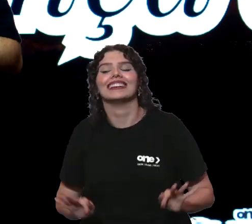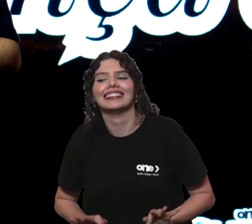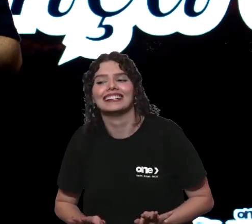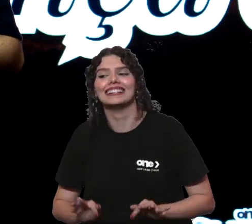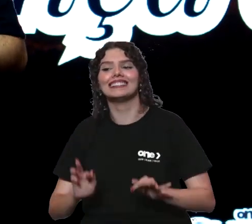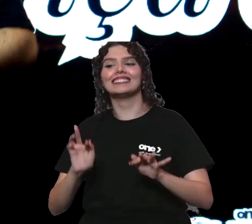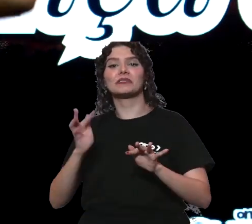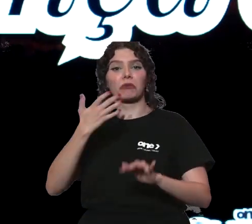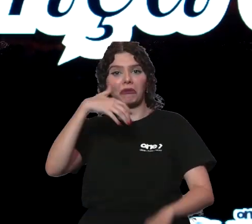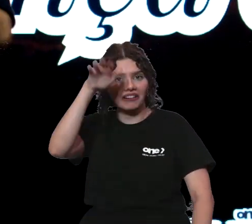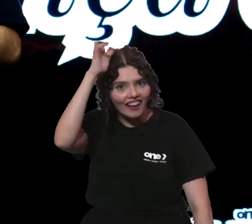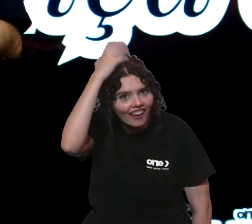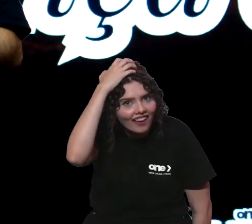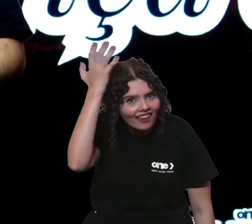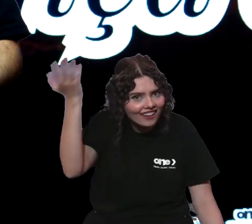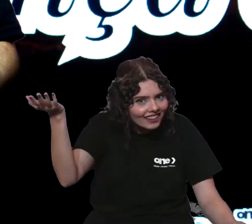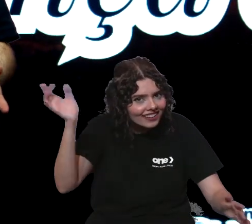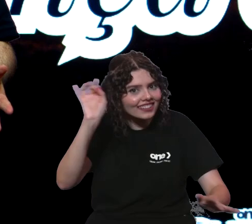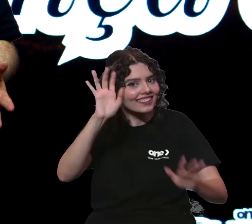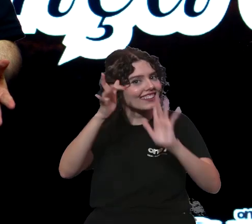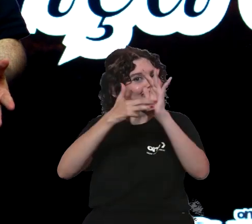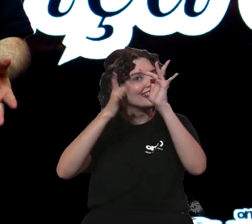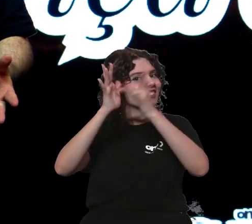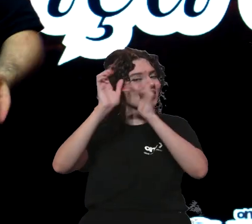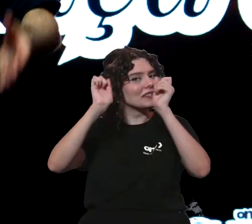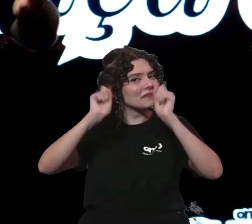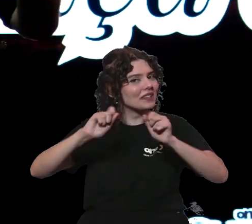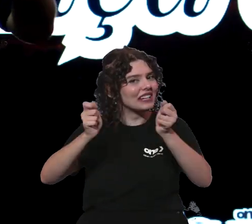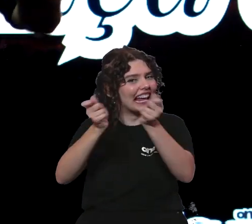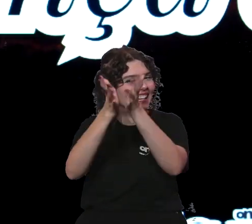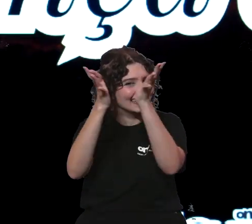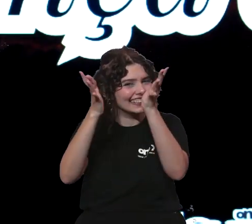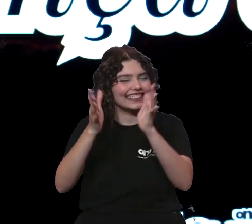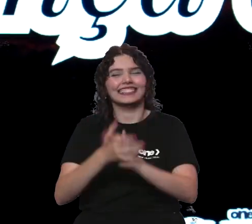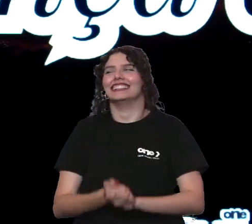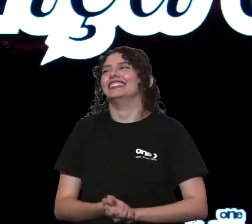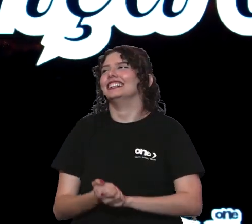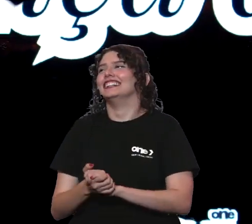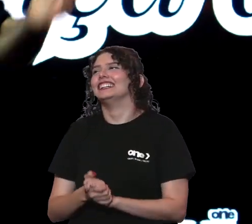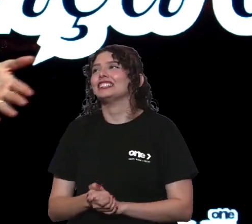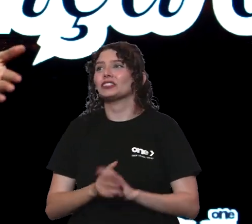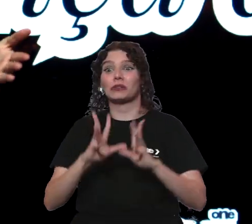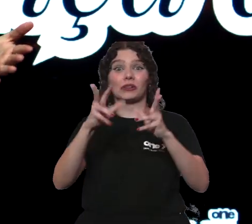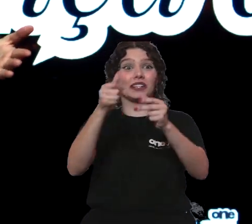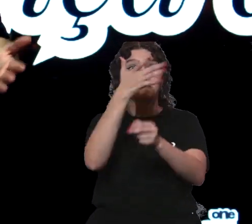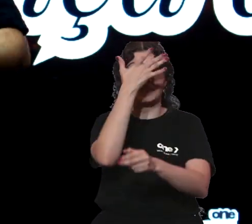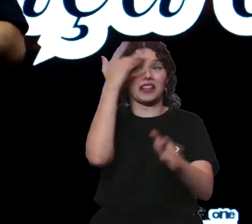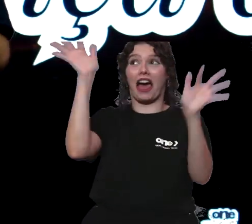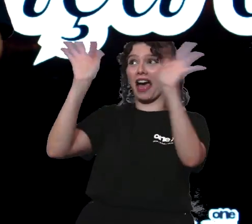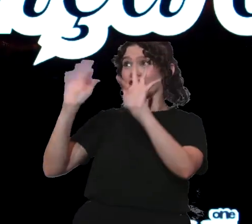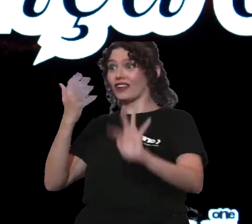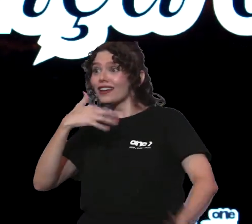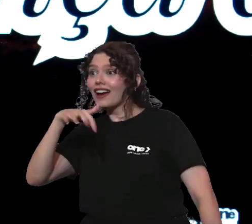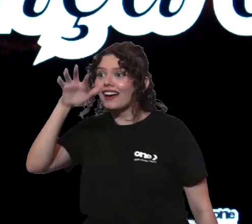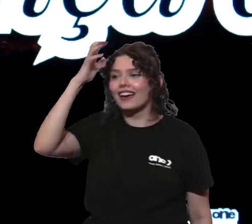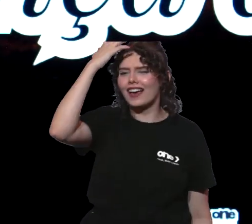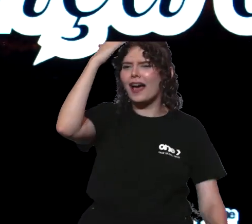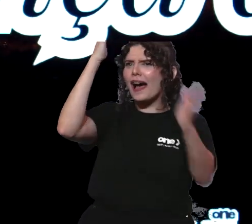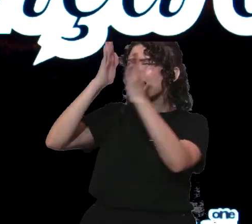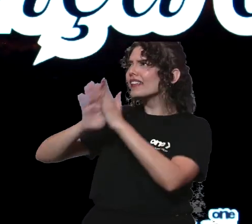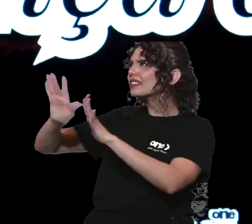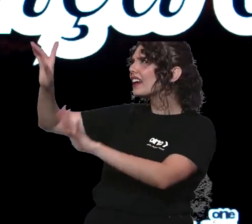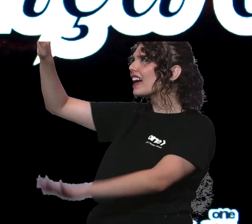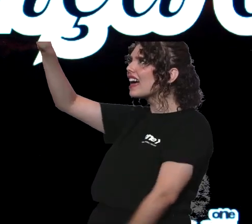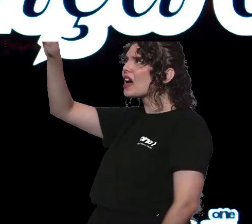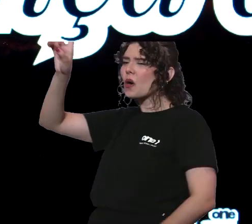loucura. Só Jesus para fazer isso. Estava todo mundo feliz com o rei. Estava todo mundo adorando a Deus,